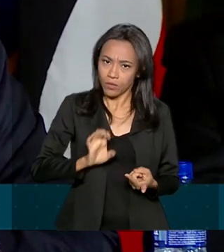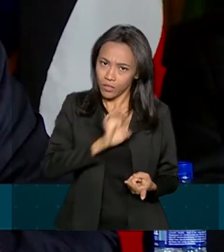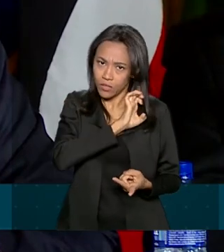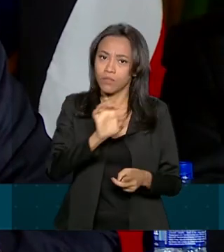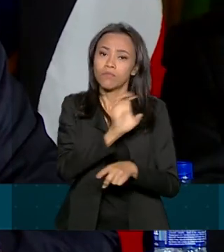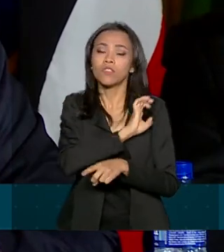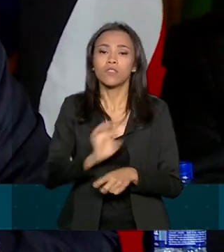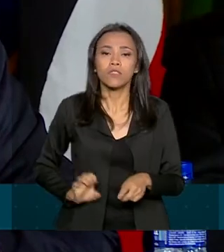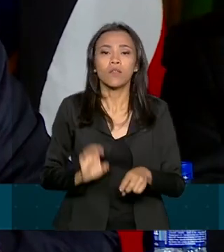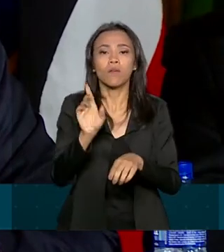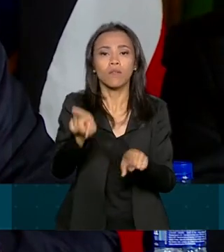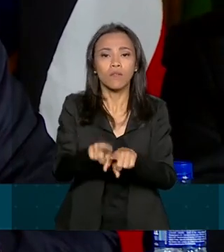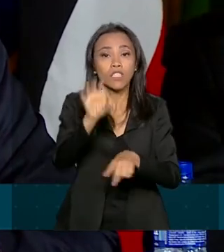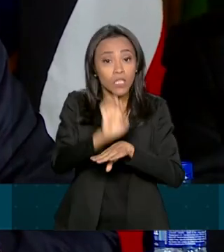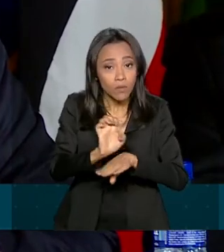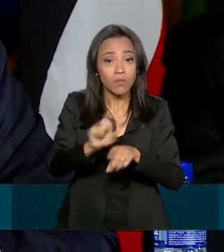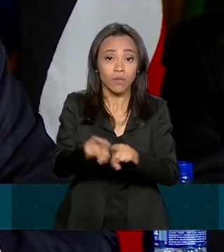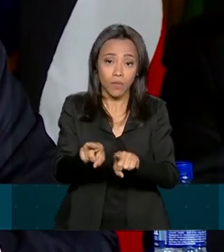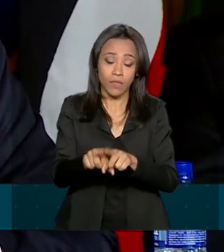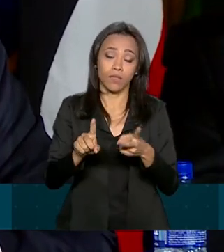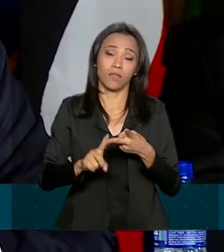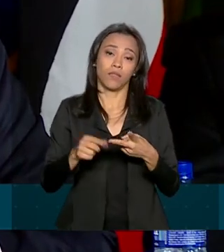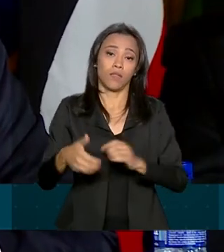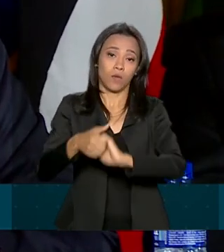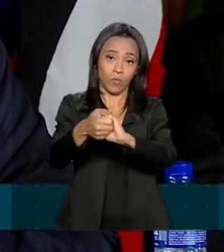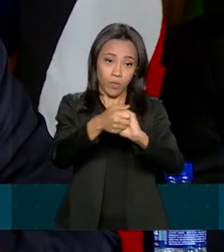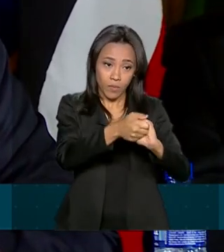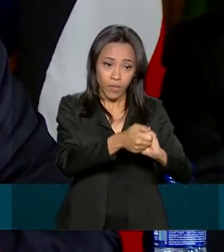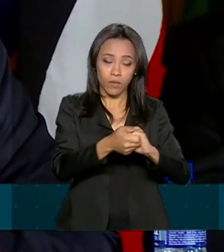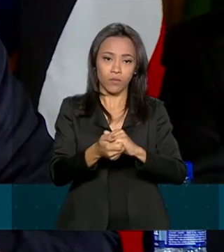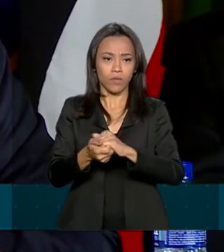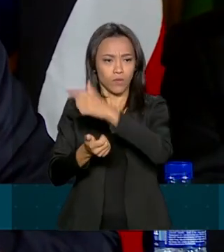cumprimento os demais do Executivo